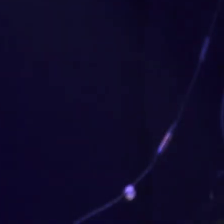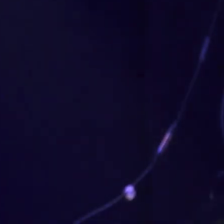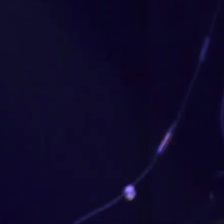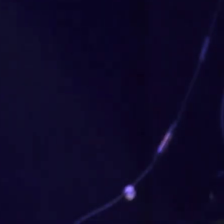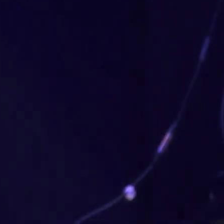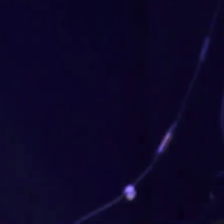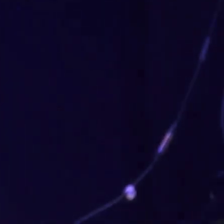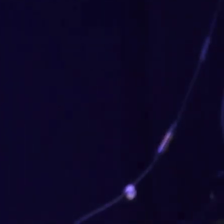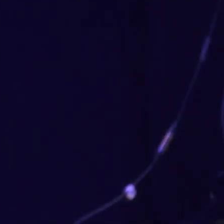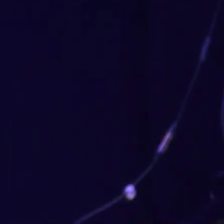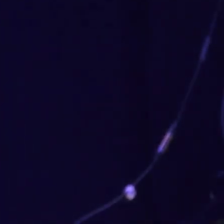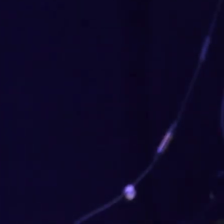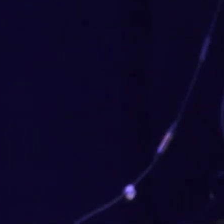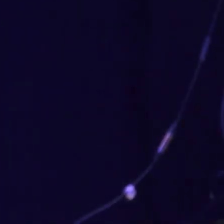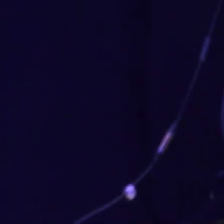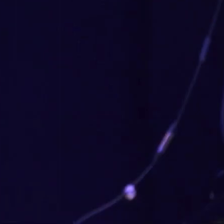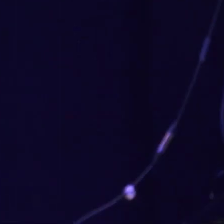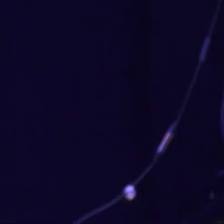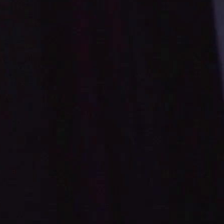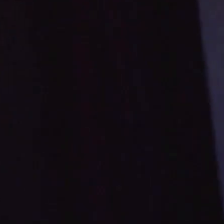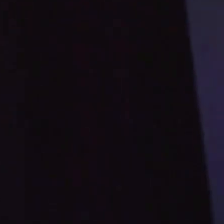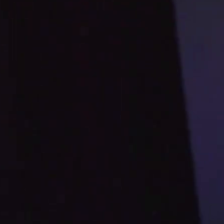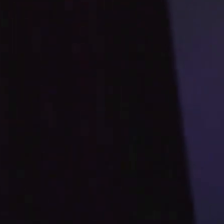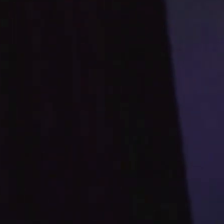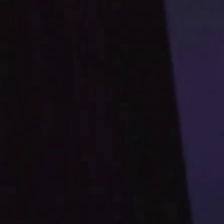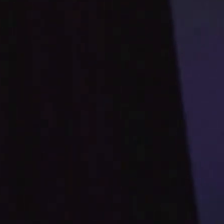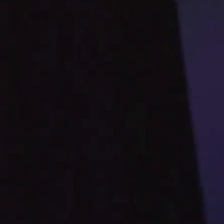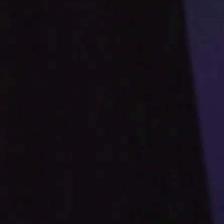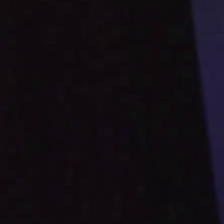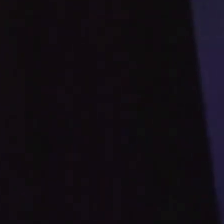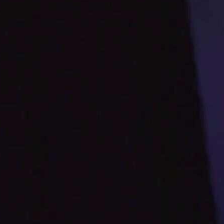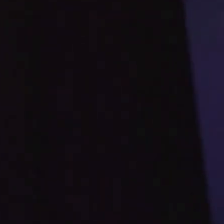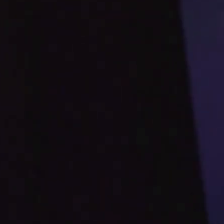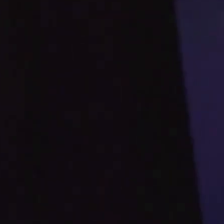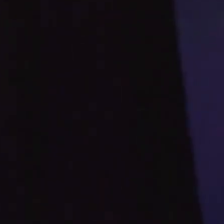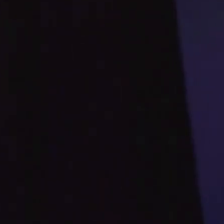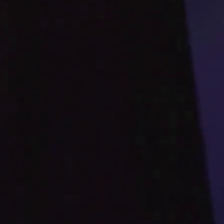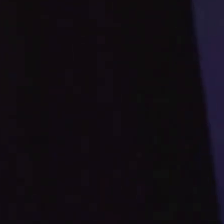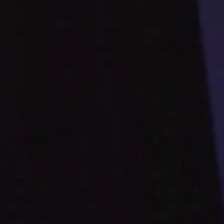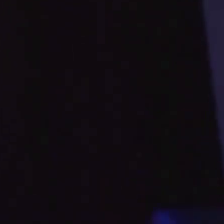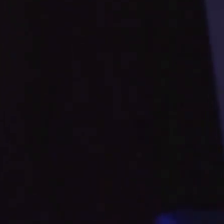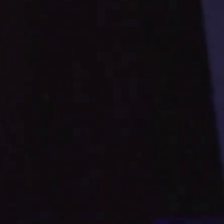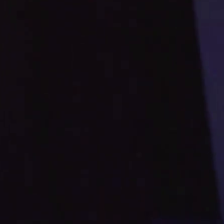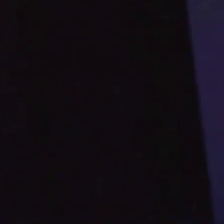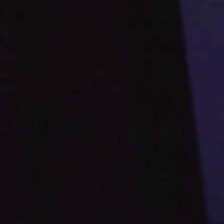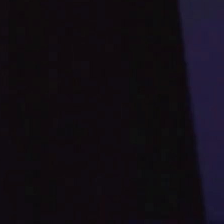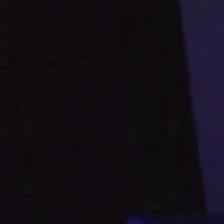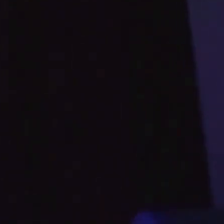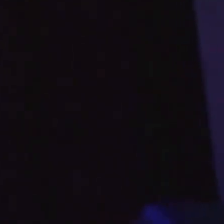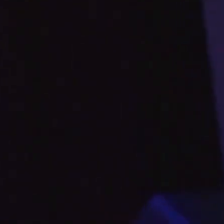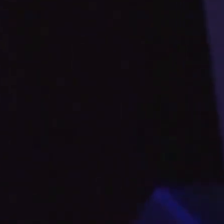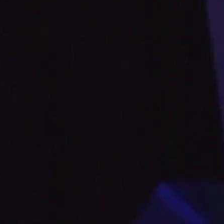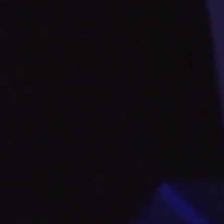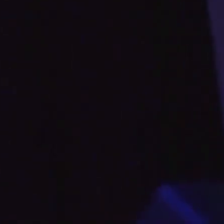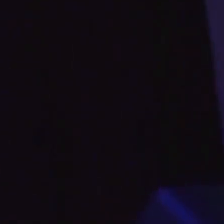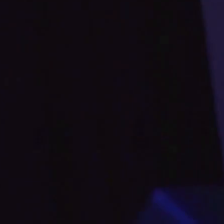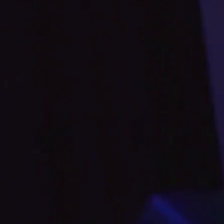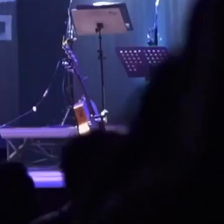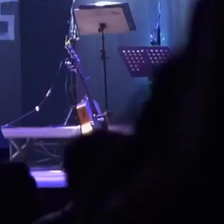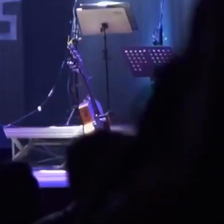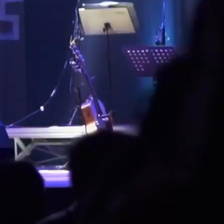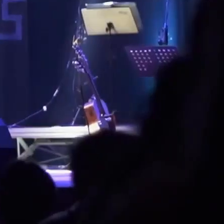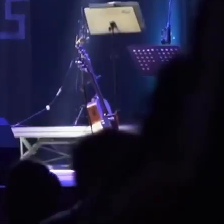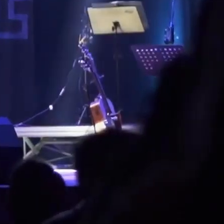empado, era galho de cuia, lambada, escambau. Saia vazado pro bodozal. Menino, vá